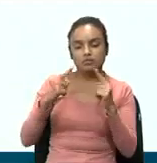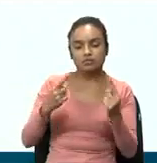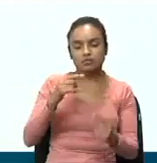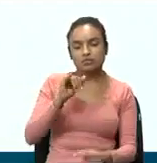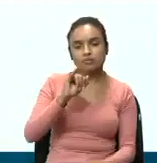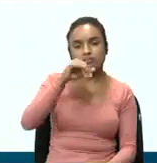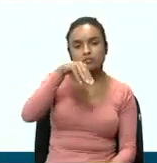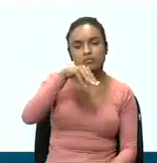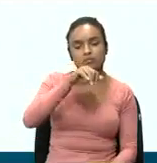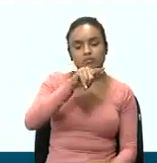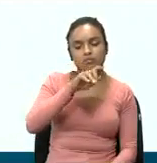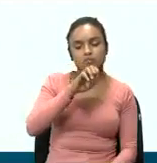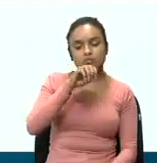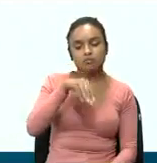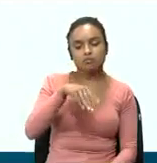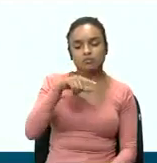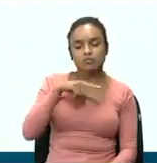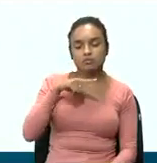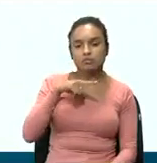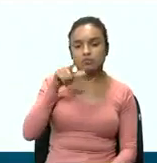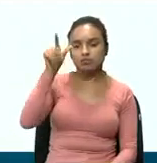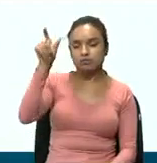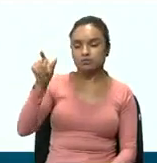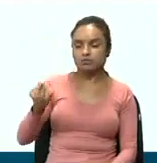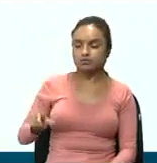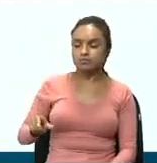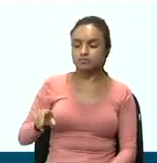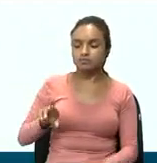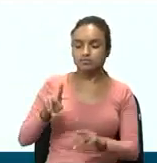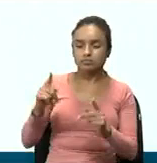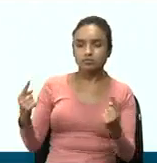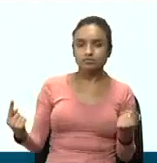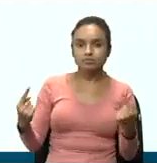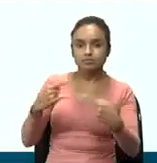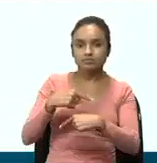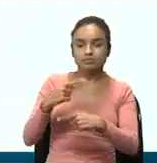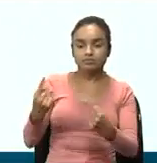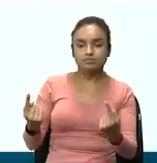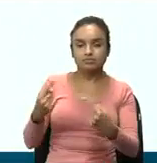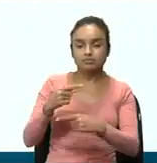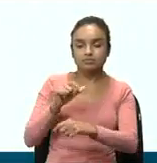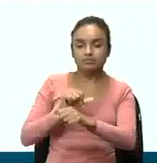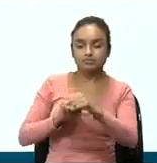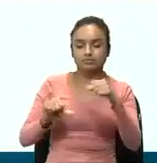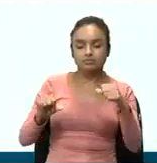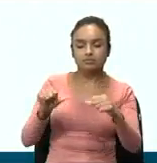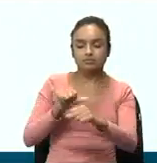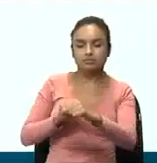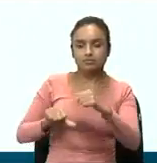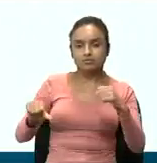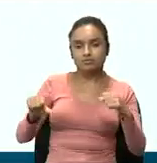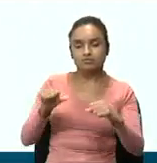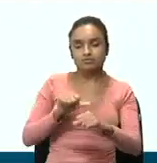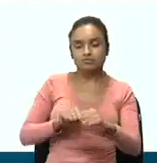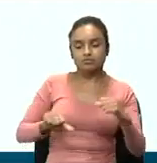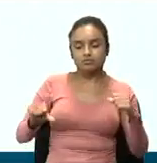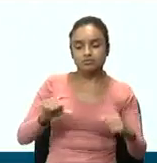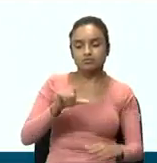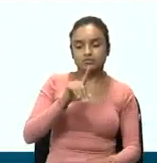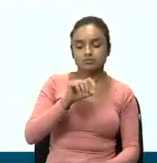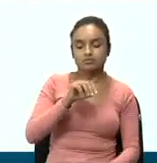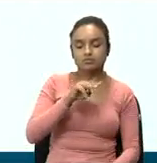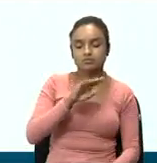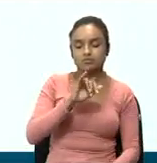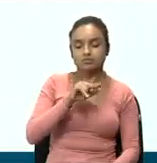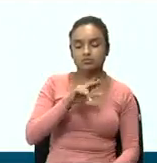que diferente. É uma relação trocada com o domínio. É isso, então, que caracteriza essa função como sendo